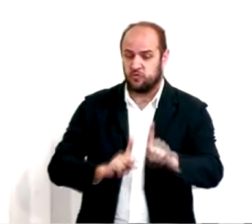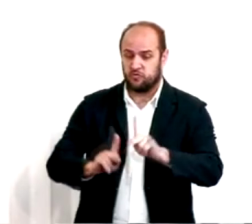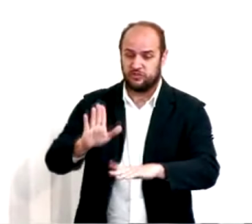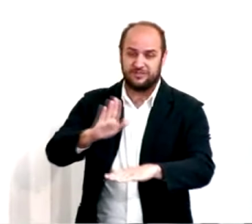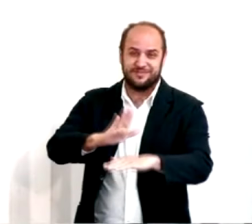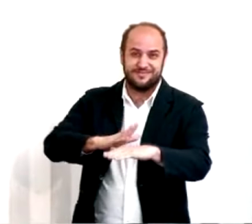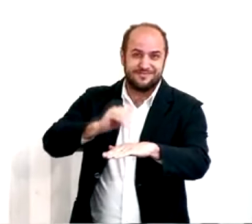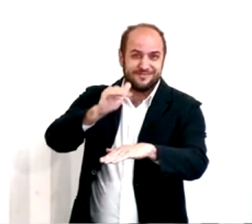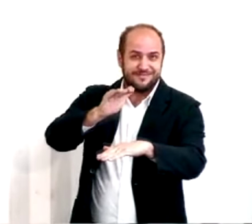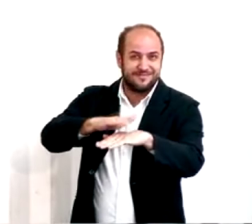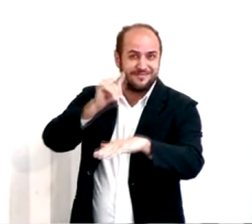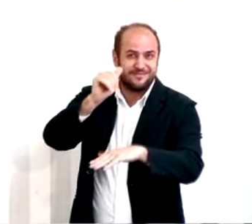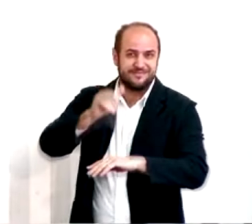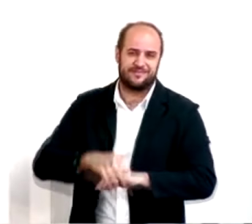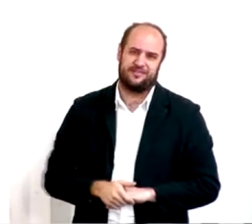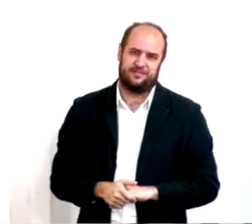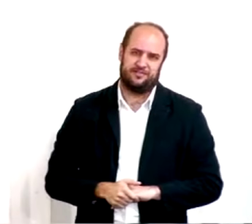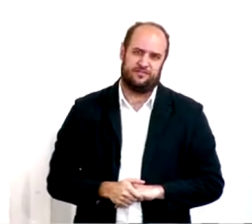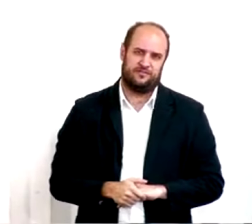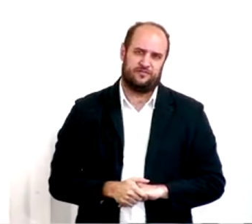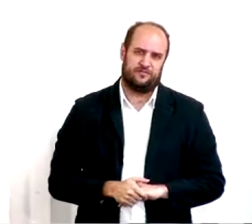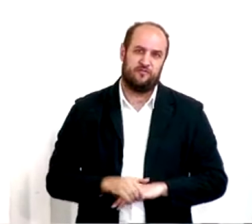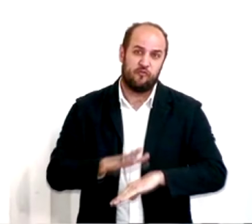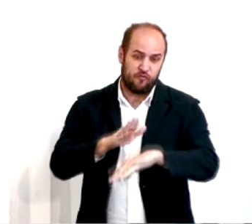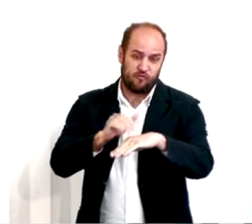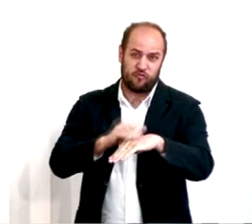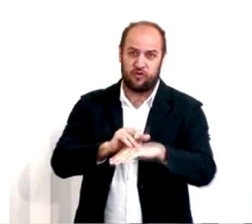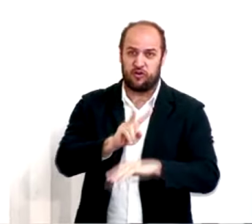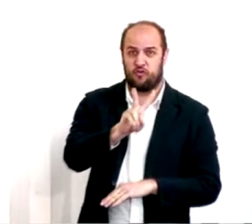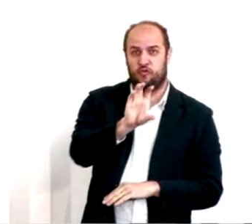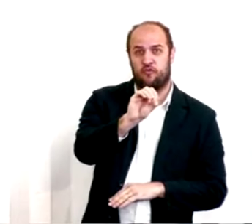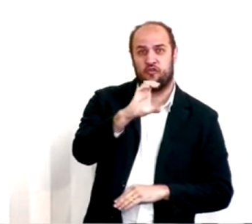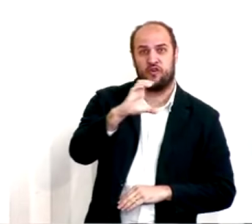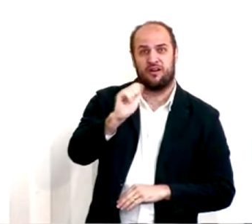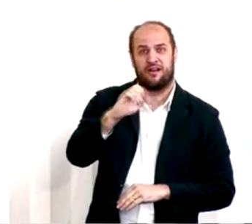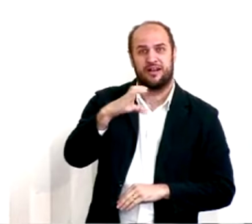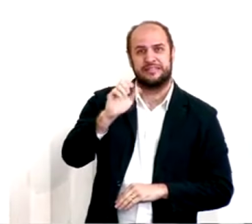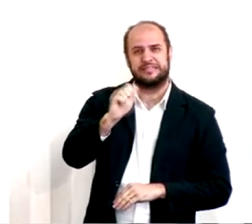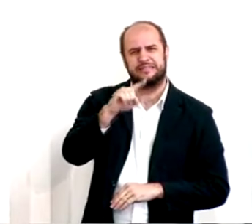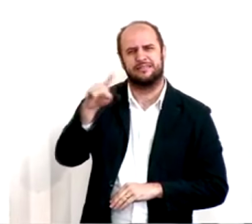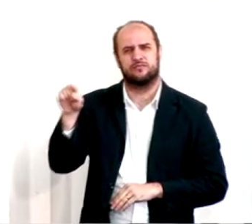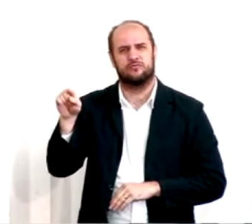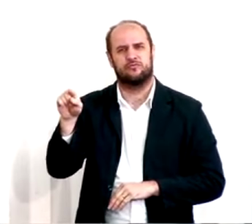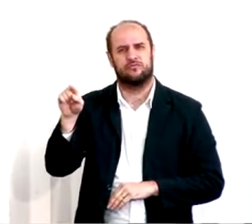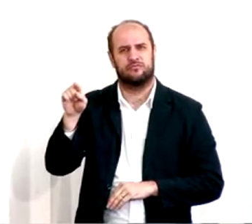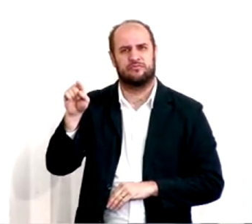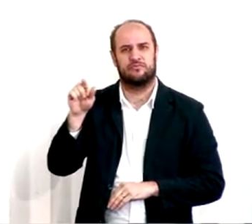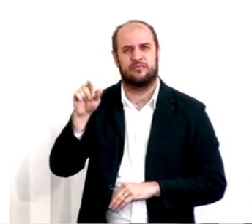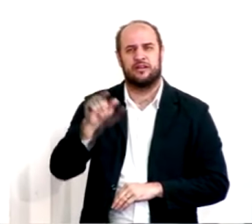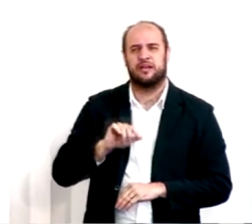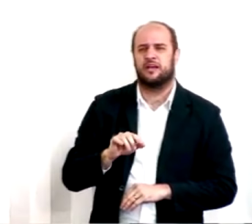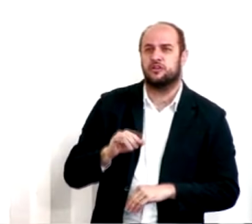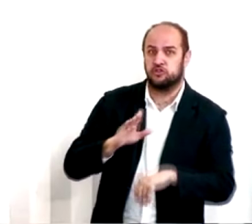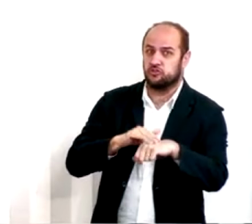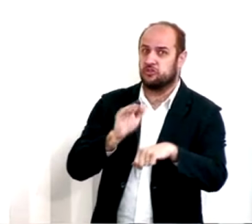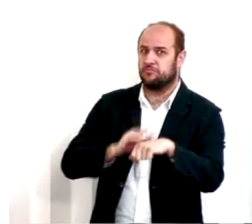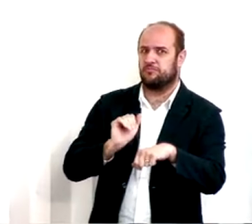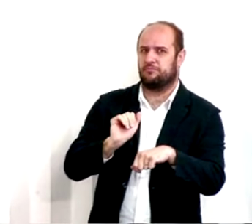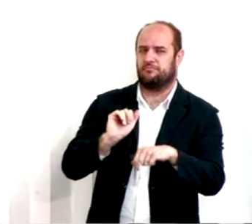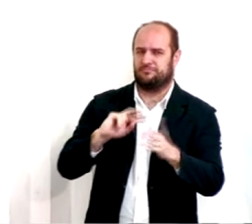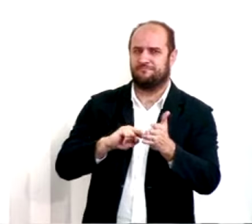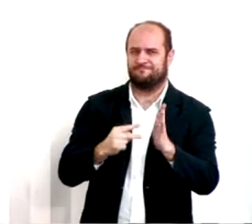vocacionado vocacionado vende vocation do latim chamado esse povo